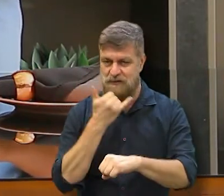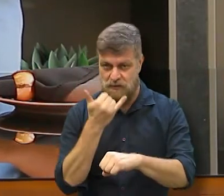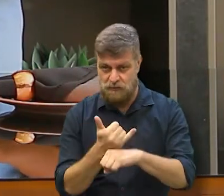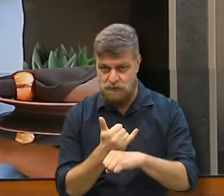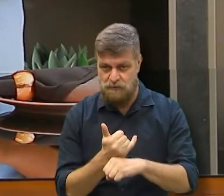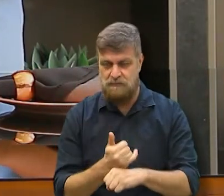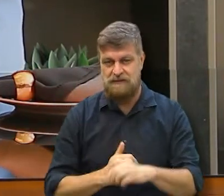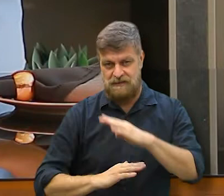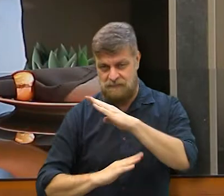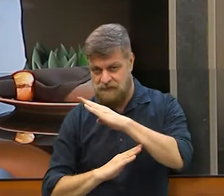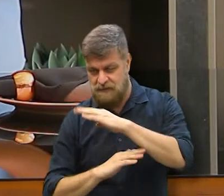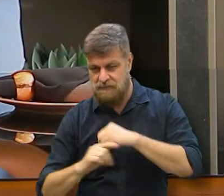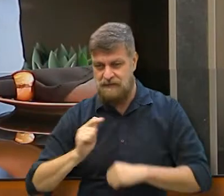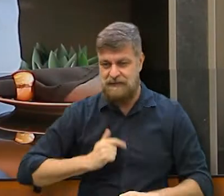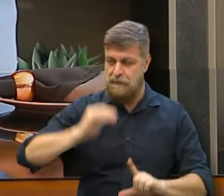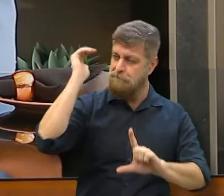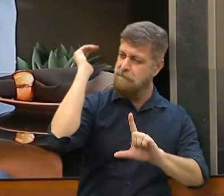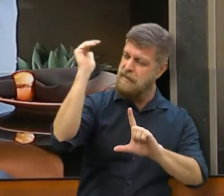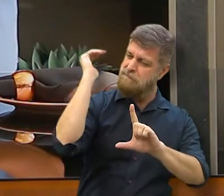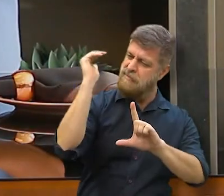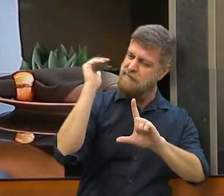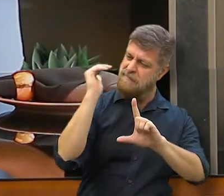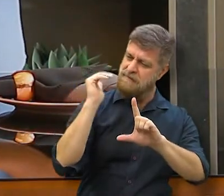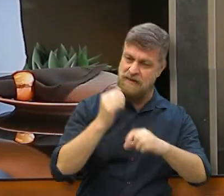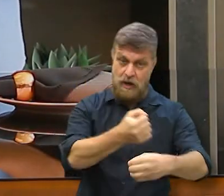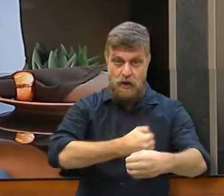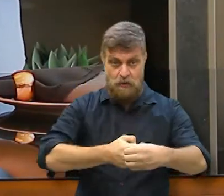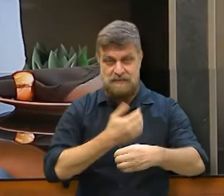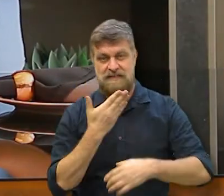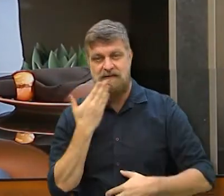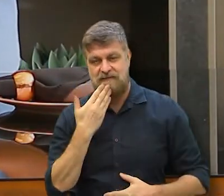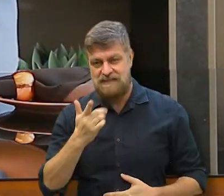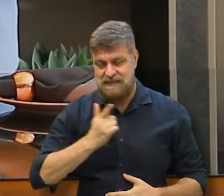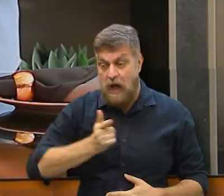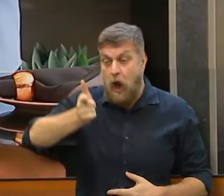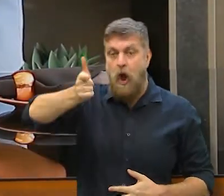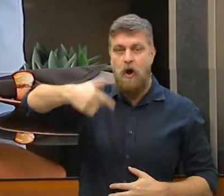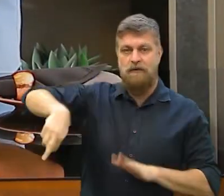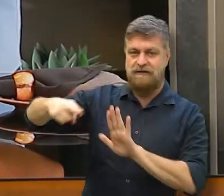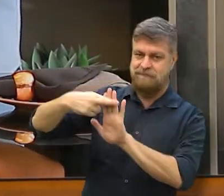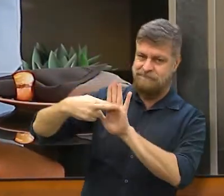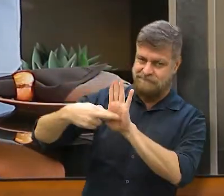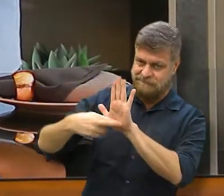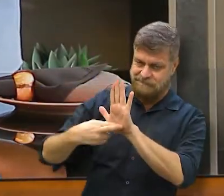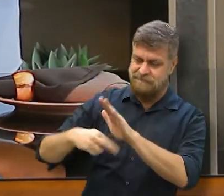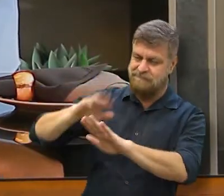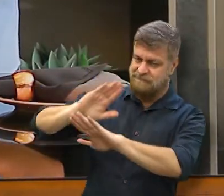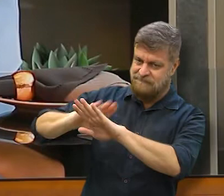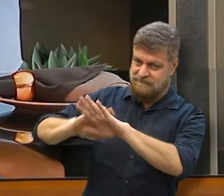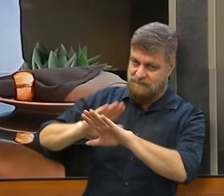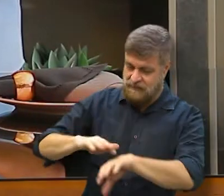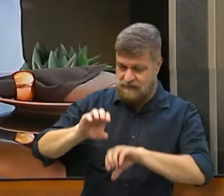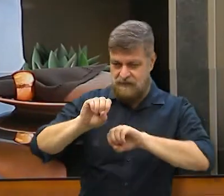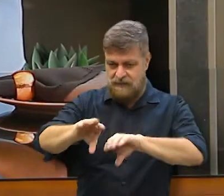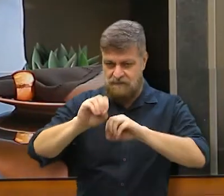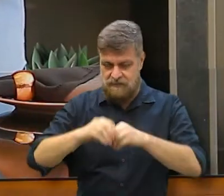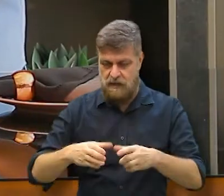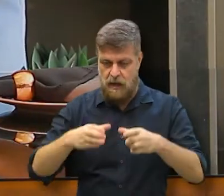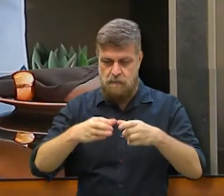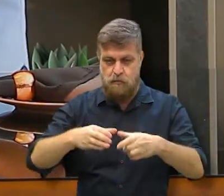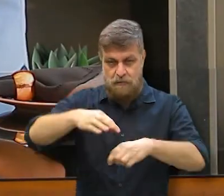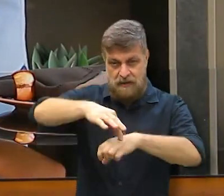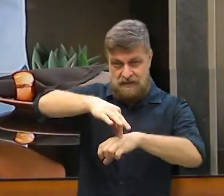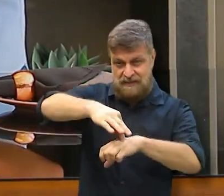no YouTube da TV Câmara Campinas, tem a playlist do Cozinha Fácil, e aí tem a outra receita que a Vera ensinou aqui, que foi